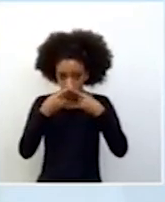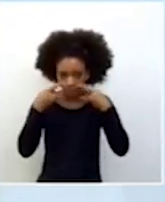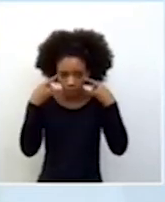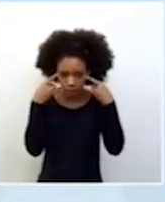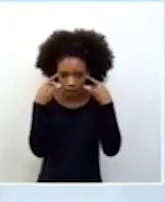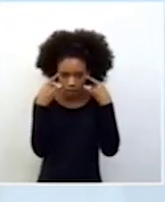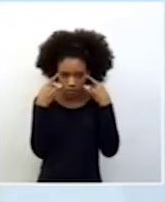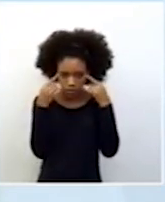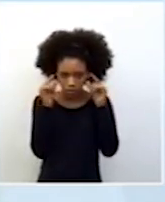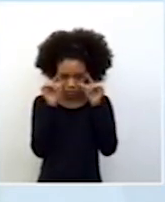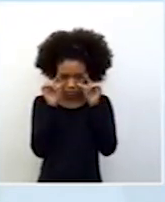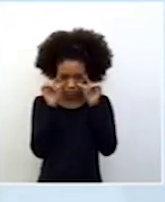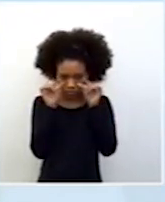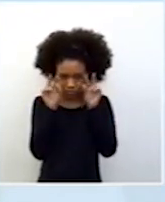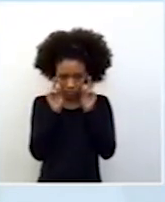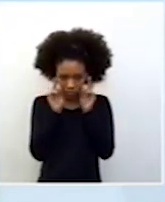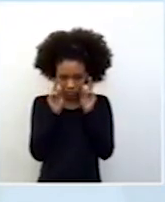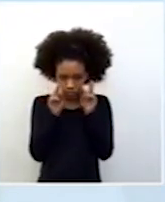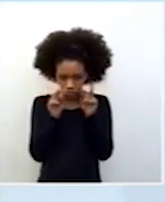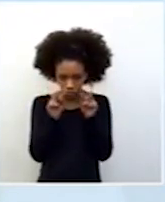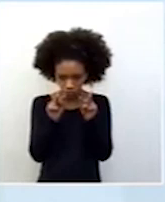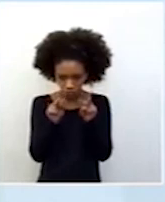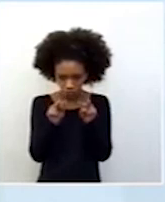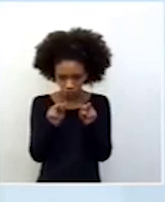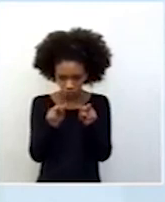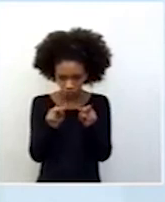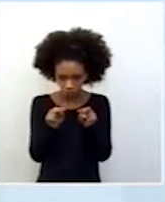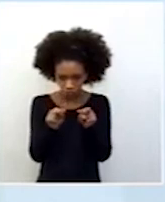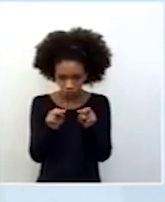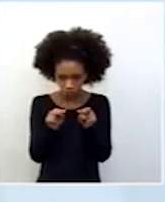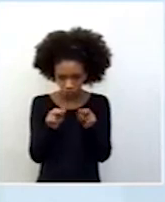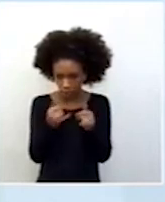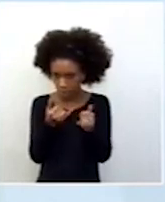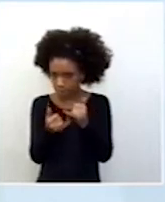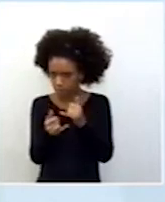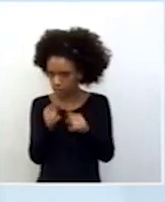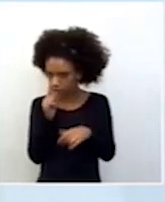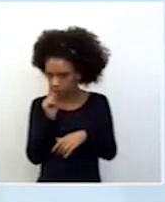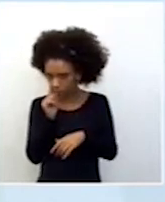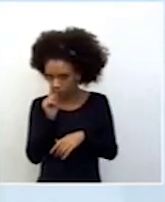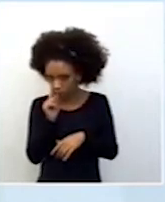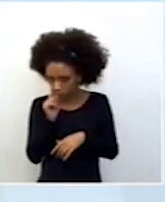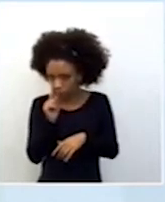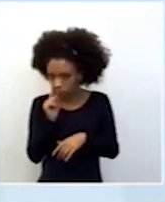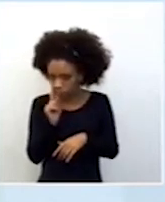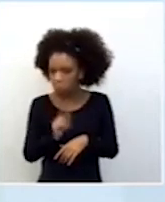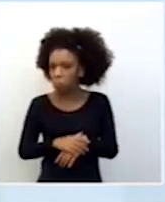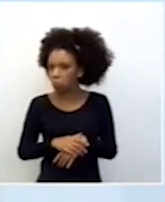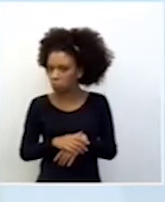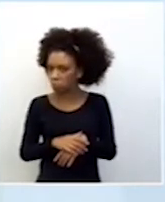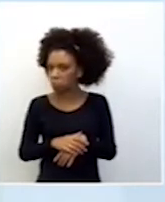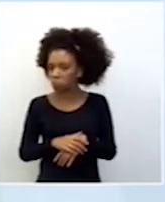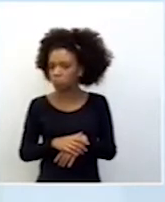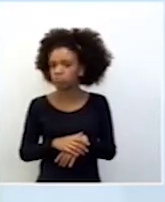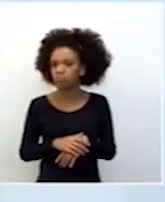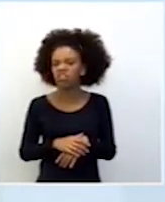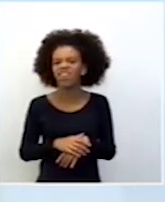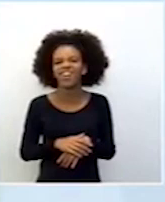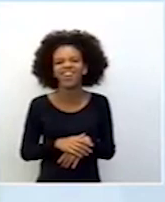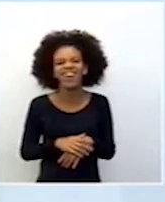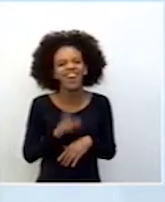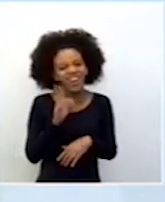olho bem... Ele está com um olho que parece que é perigoso. Exatamente. Parece que é perigoso. Lembra uma mamona,